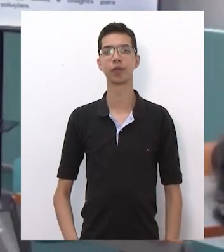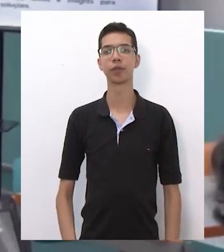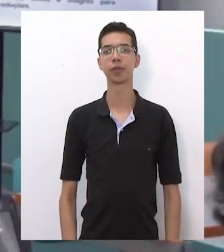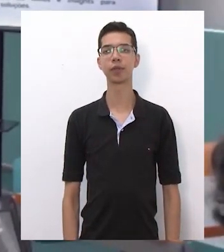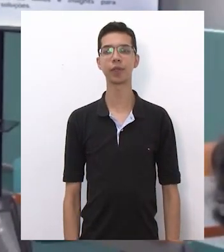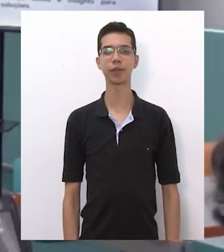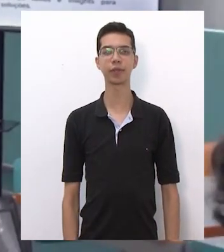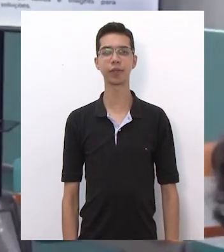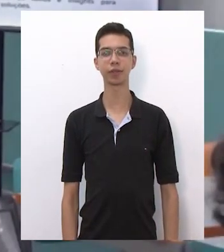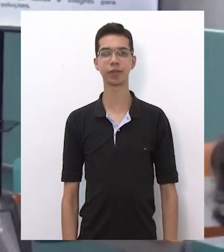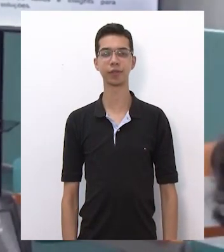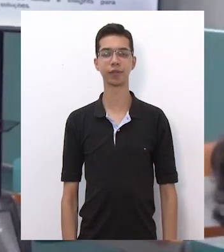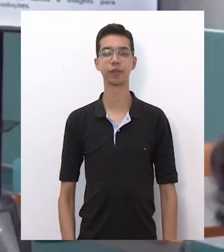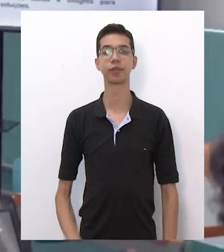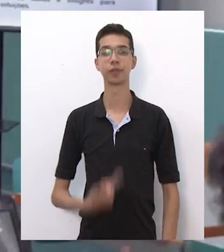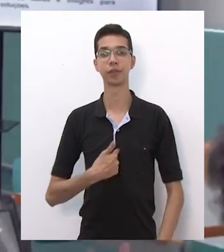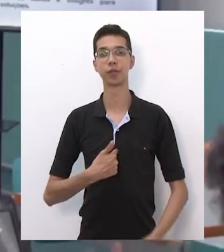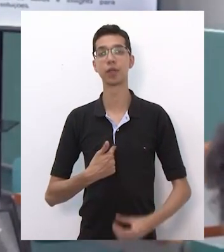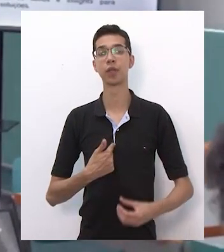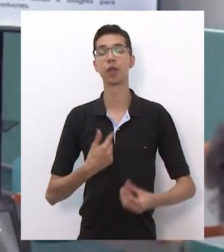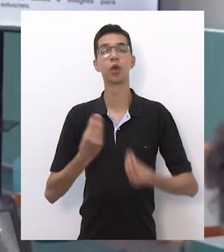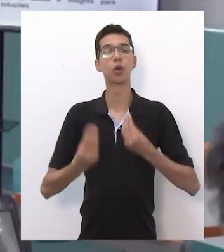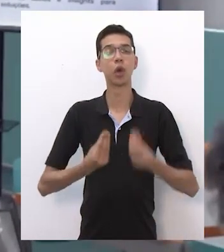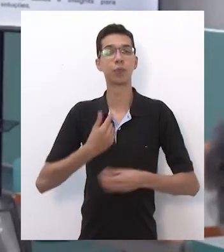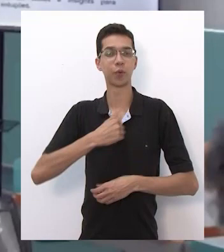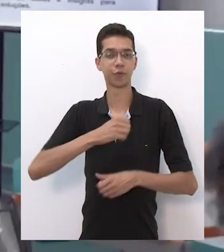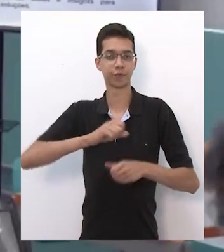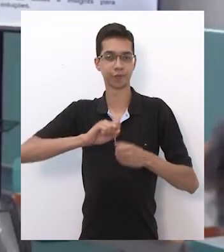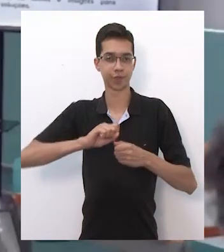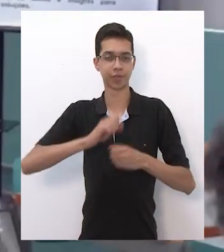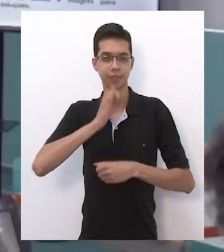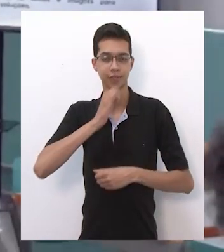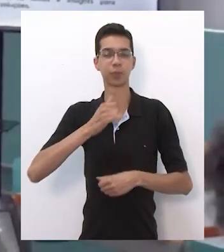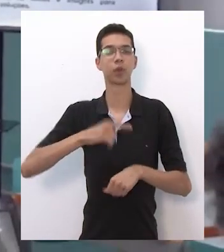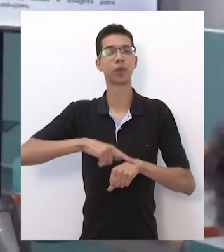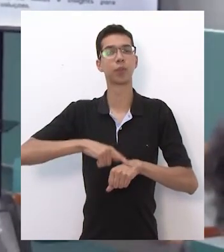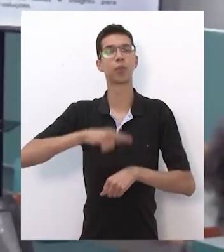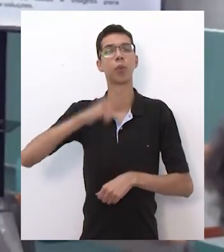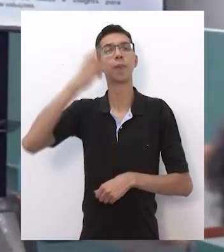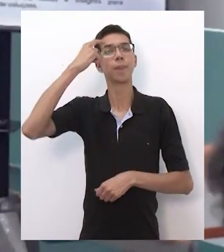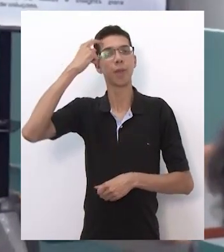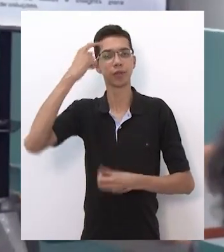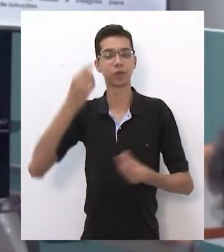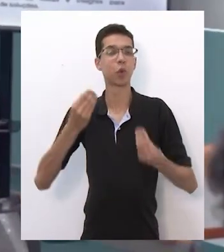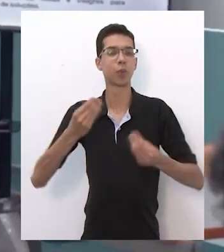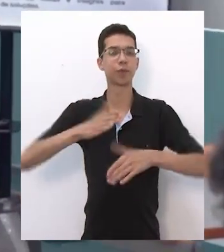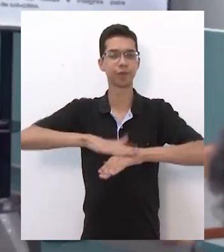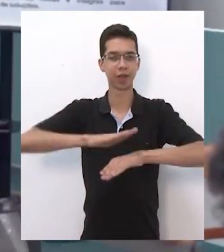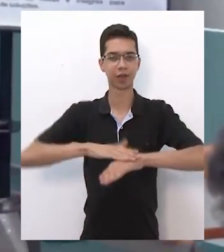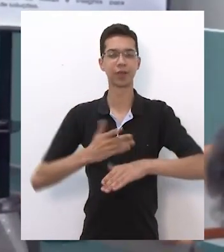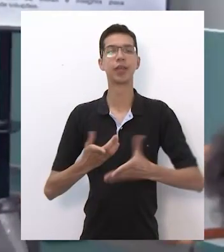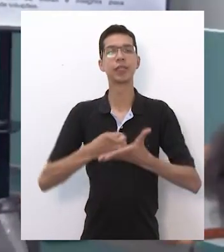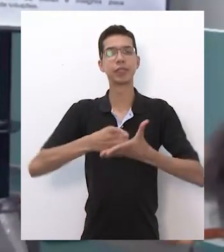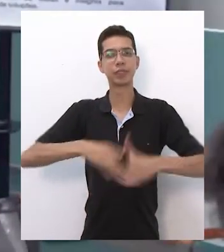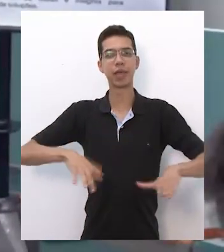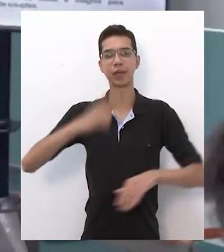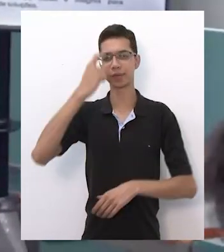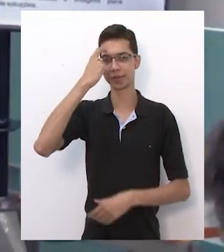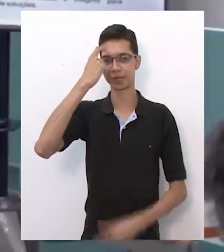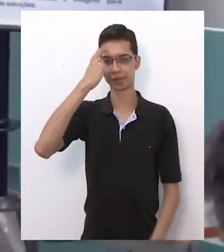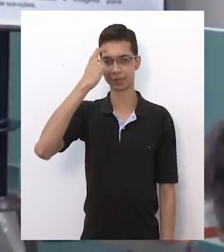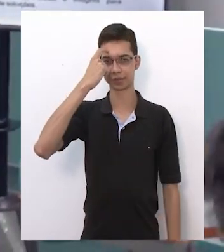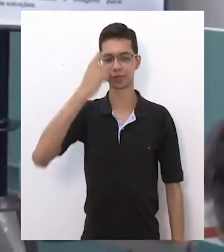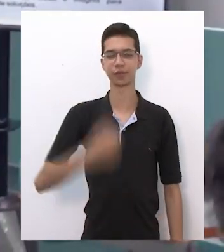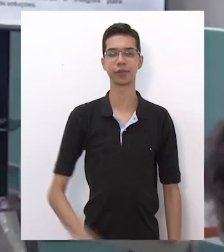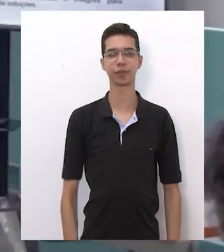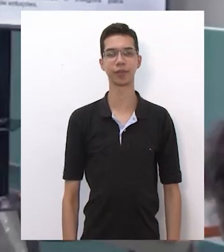de que modo nós vamos realizar? Né? É o momento de pensar em como fazer. Tá? Quinta fase é a